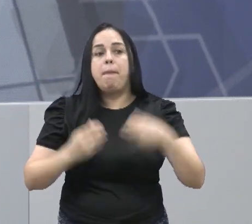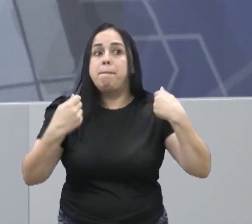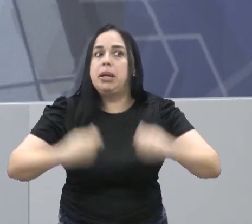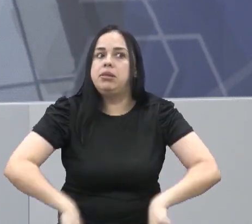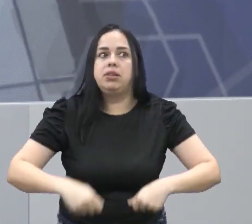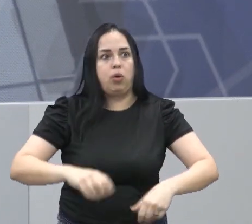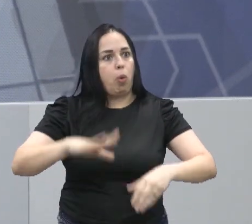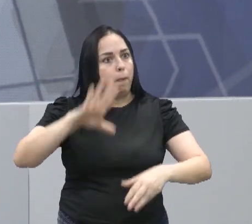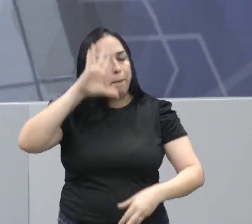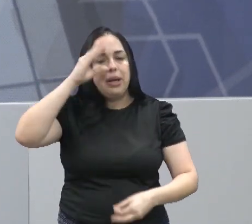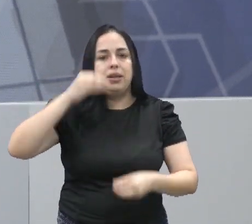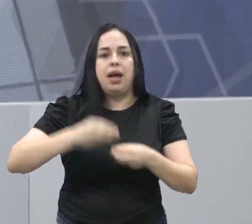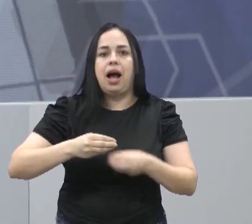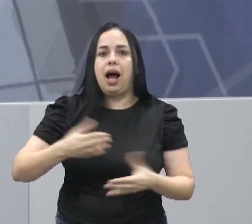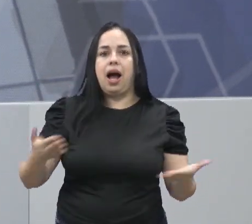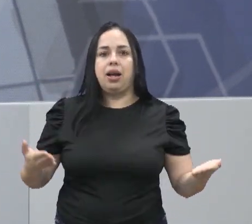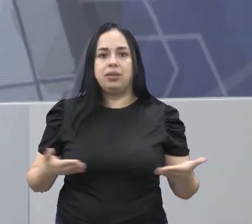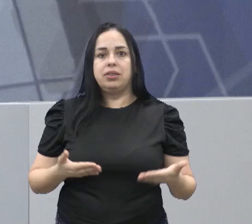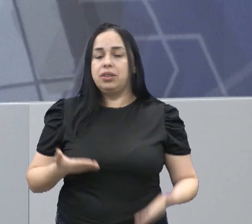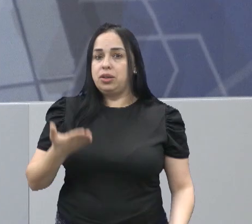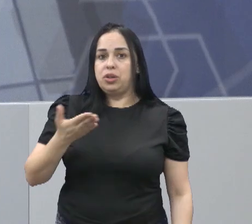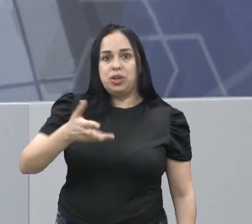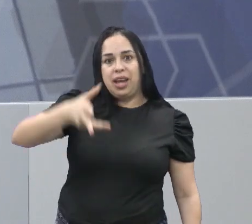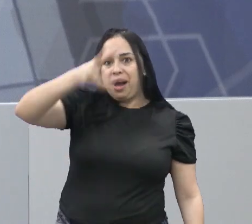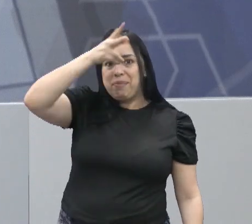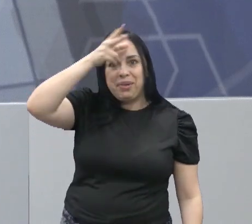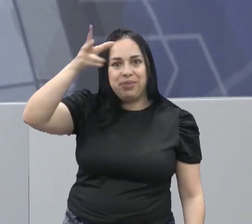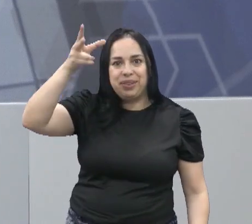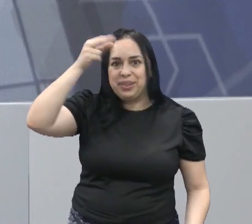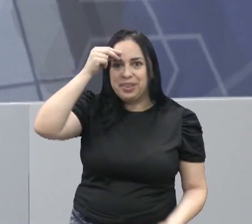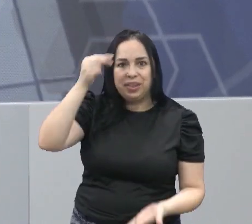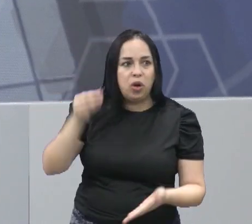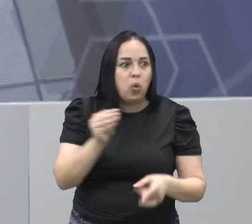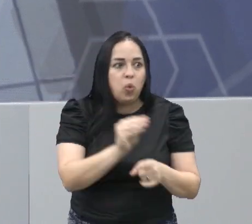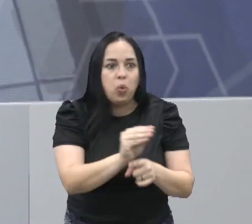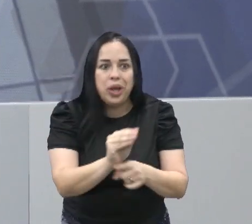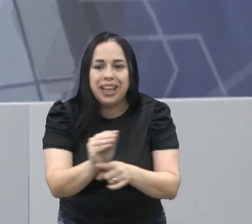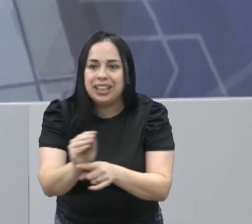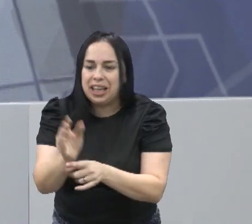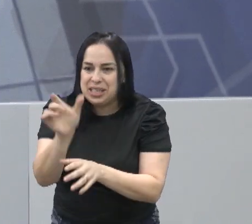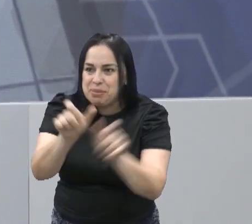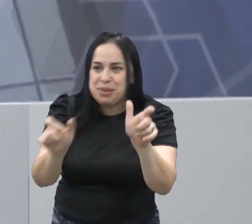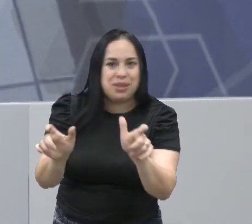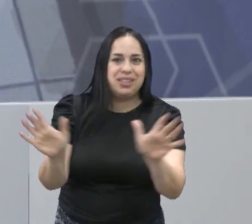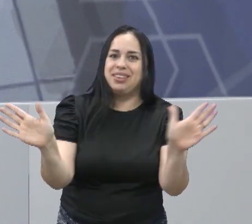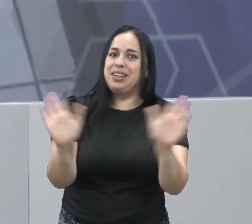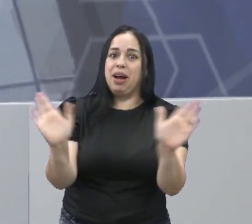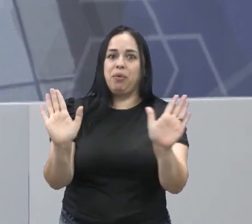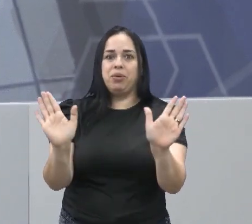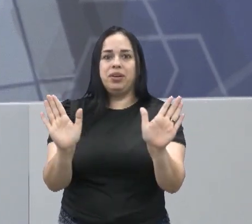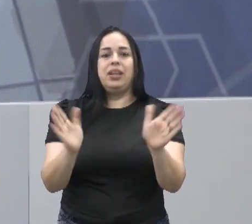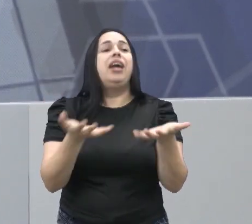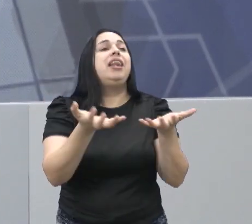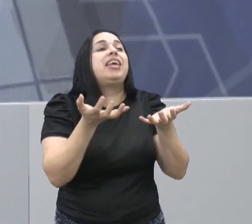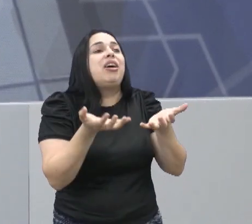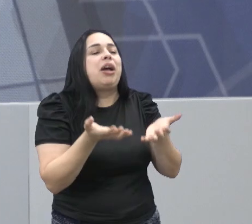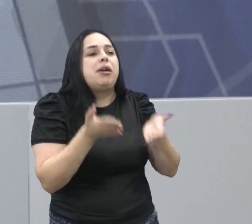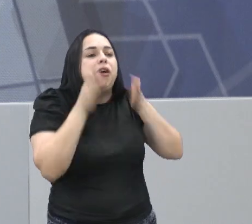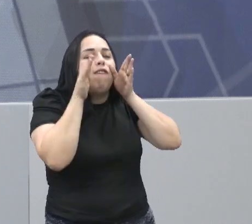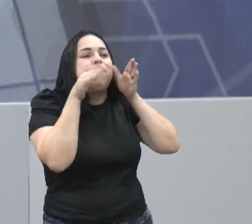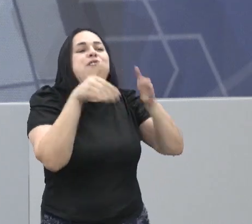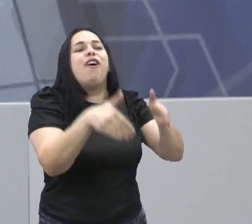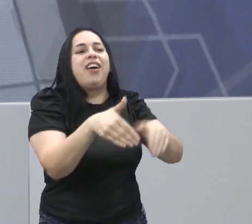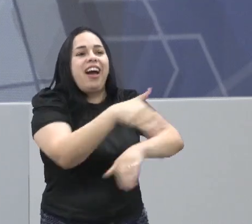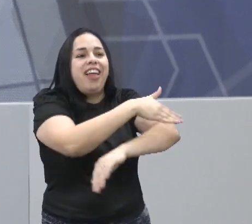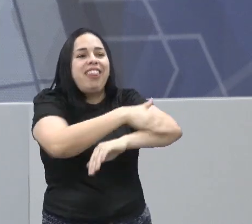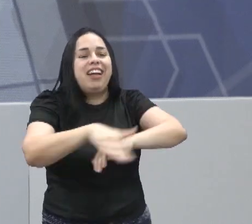entender isso. Esse governo não cuida de gente. Ele quer fazer asfalto, quer fazer obra,